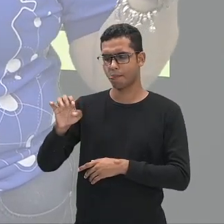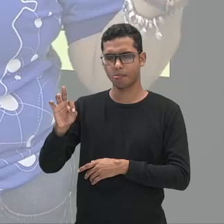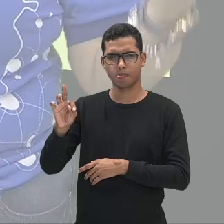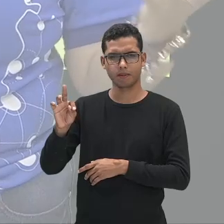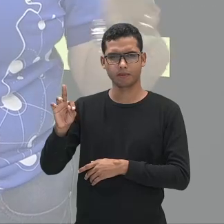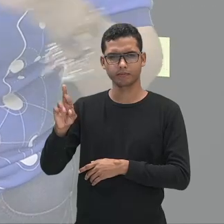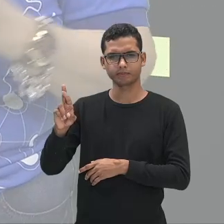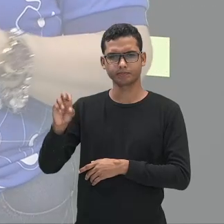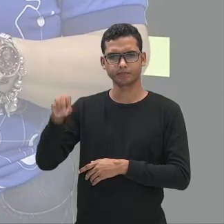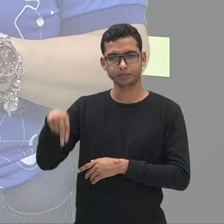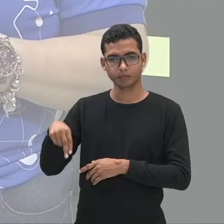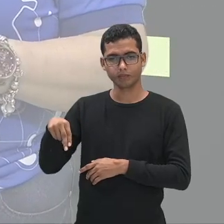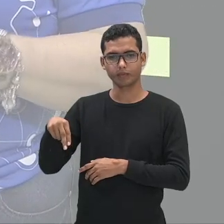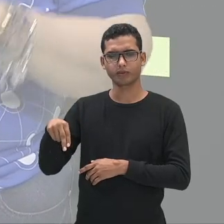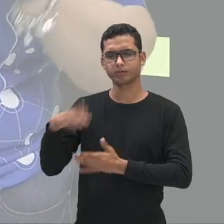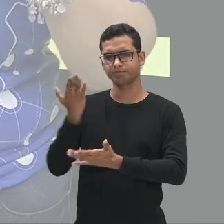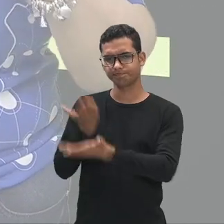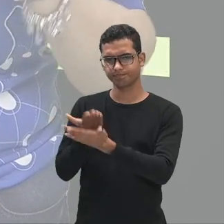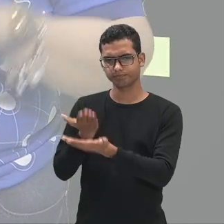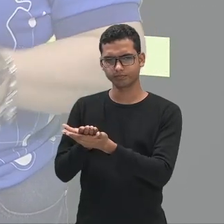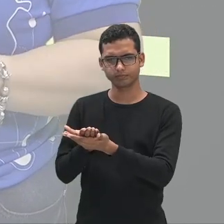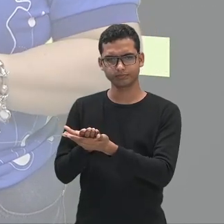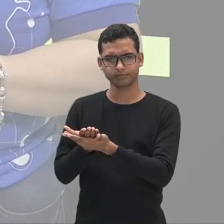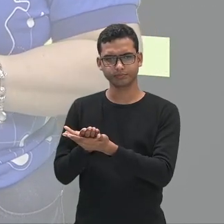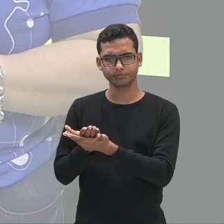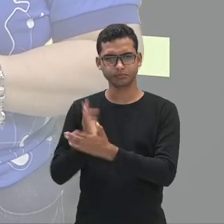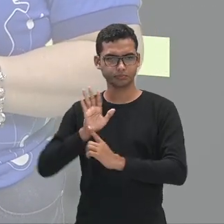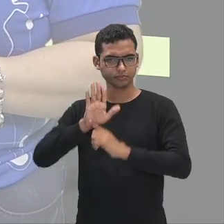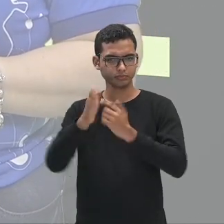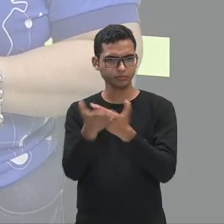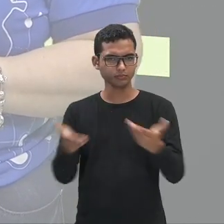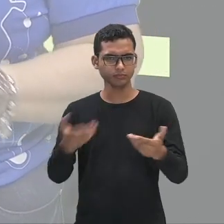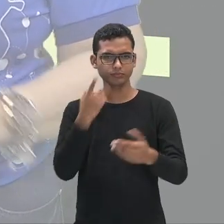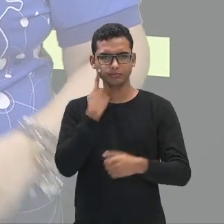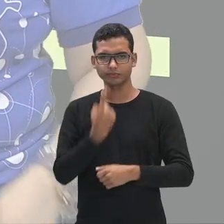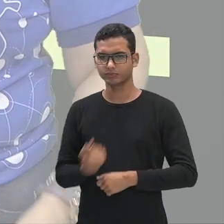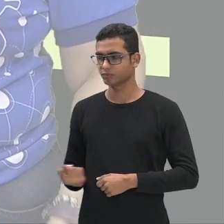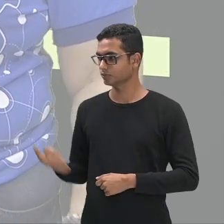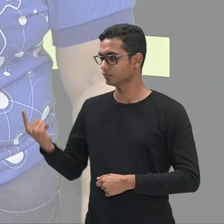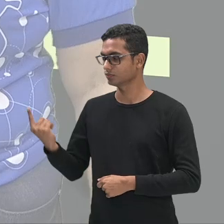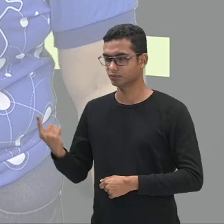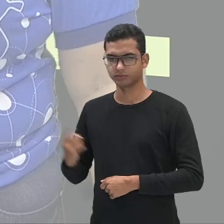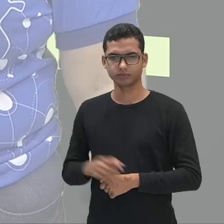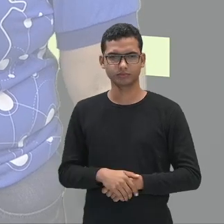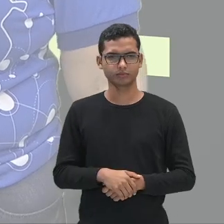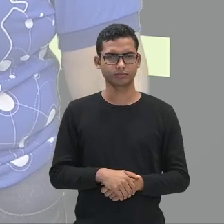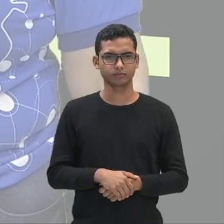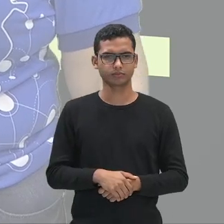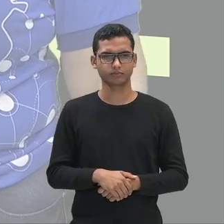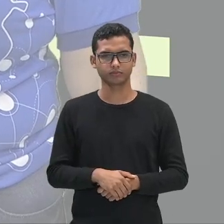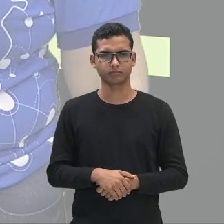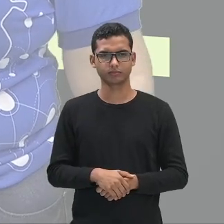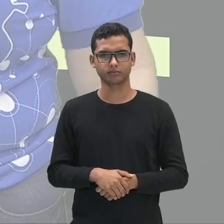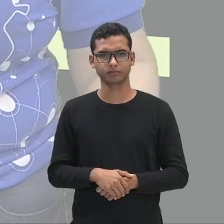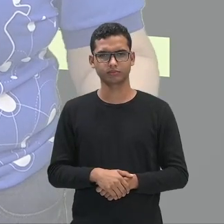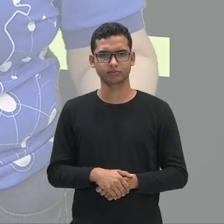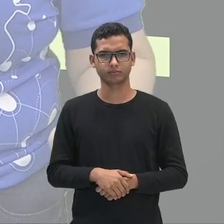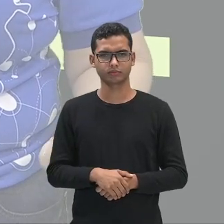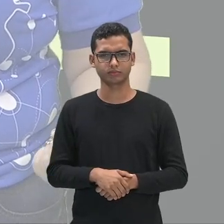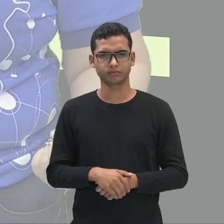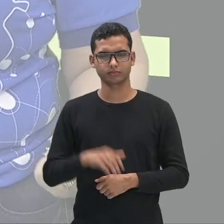só estudar os elétrons. Aí eu trouxe aqui para você, olha aqui, o elétron,